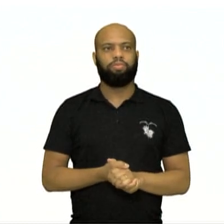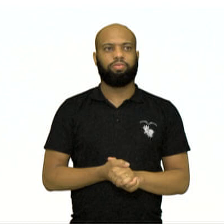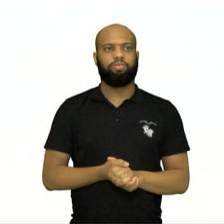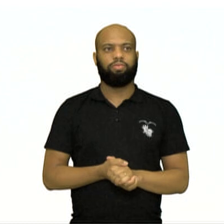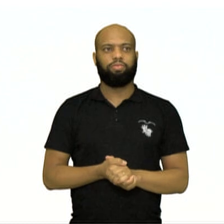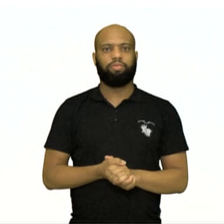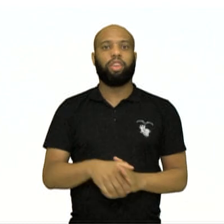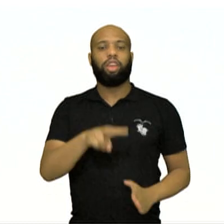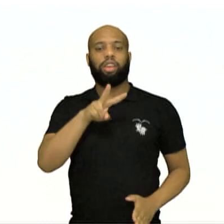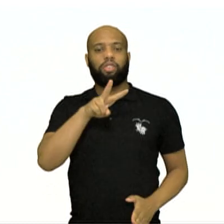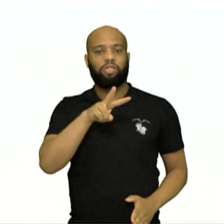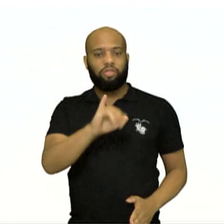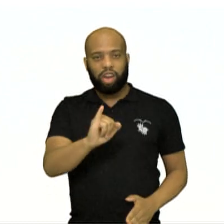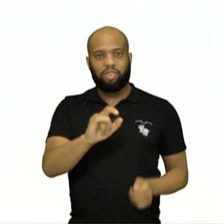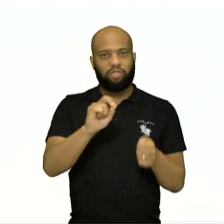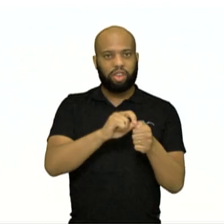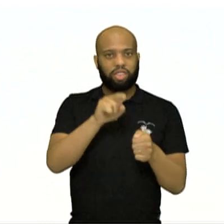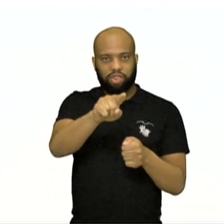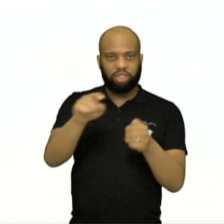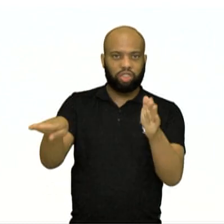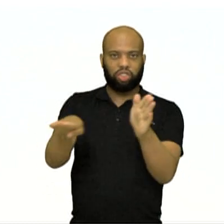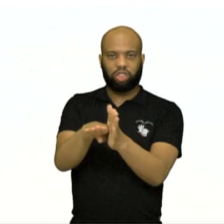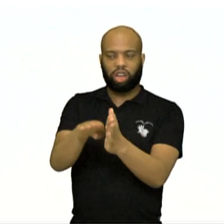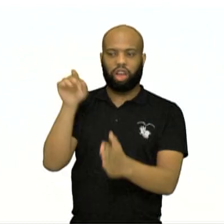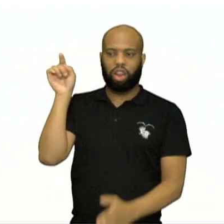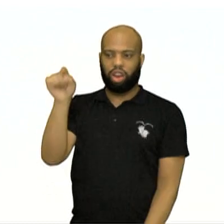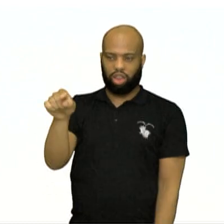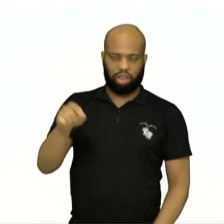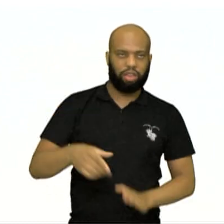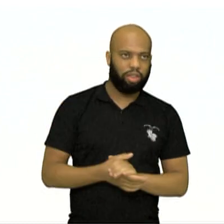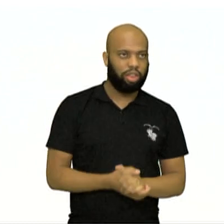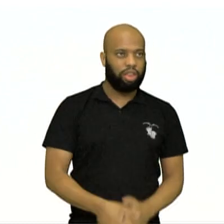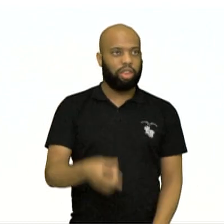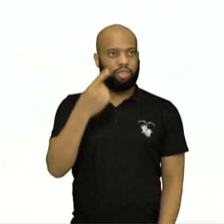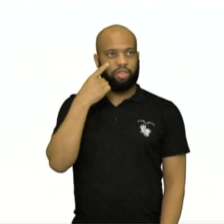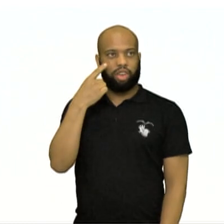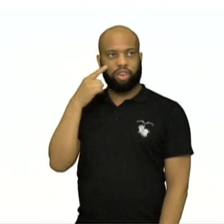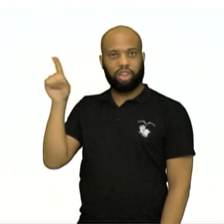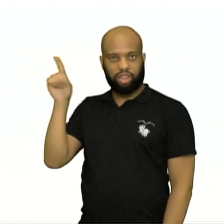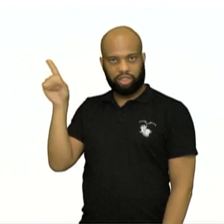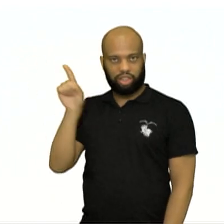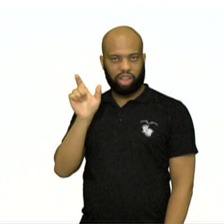ou levará lá. E aqui a gente vê a Alice com o coelho.